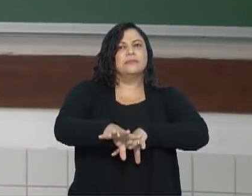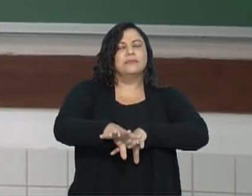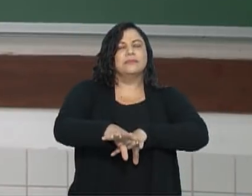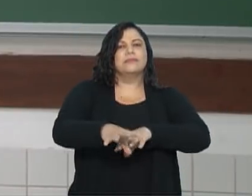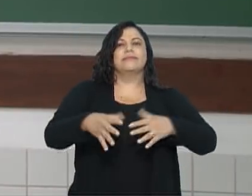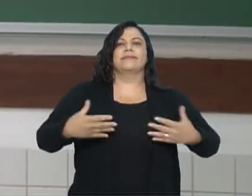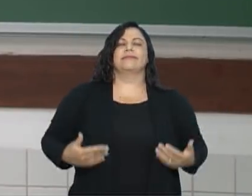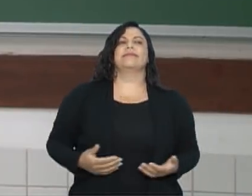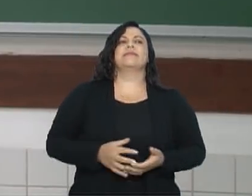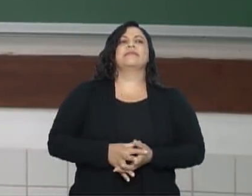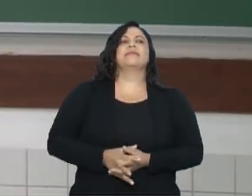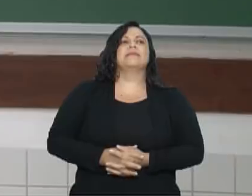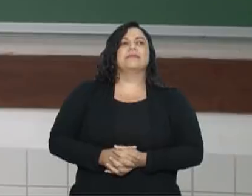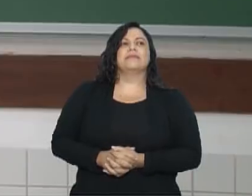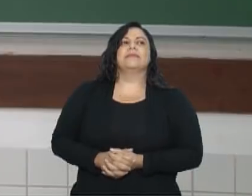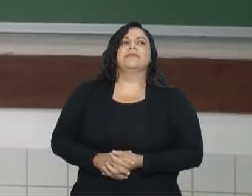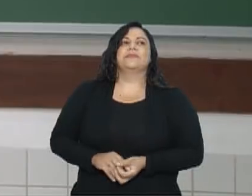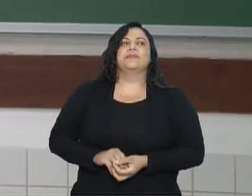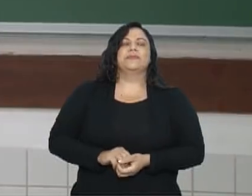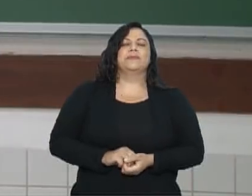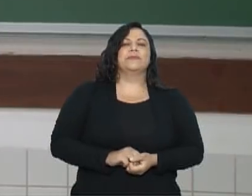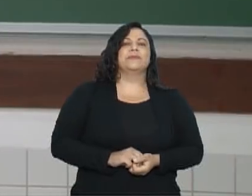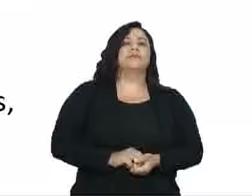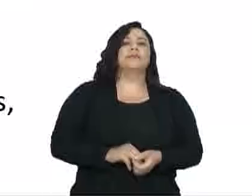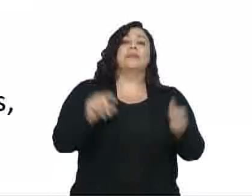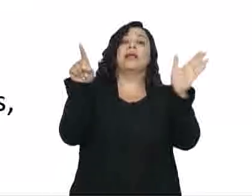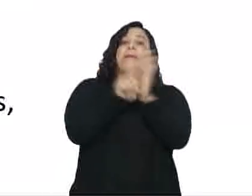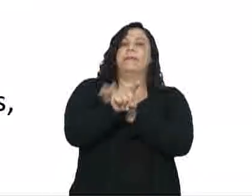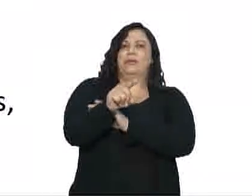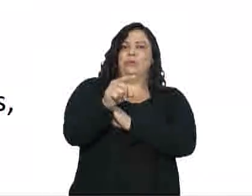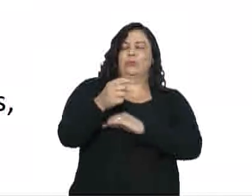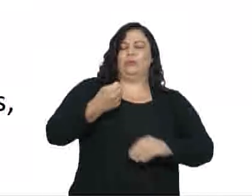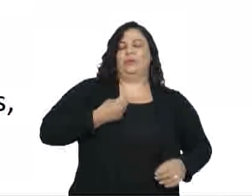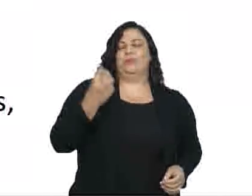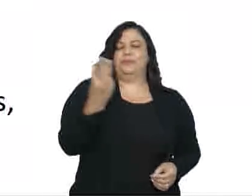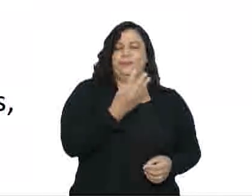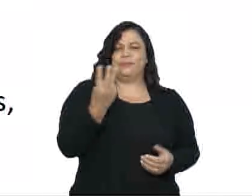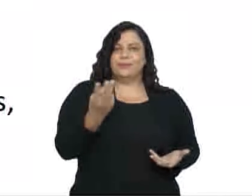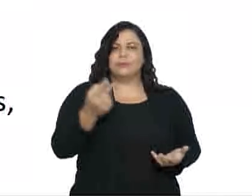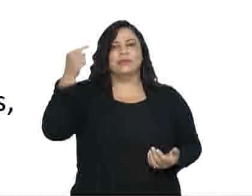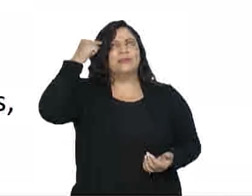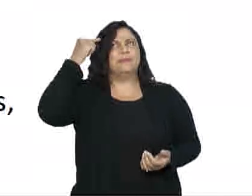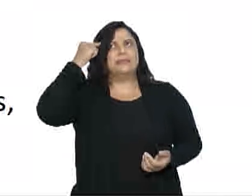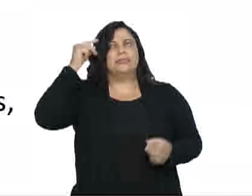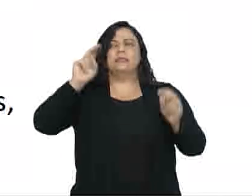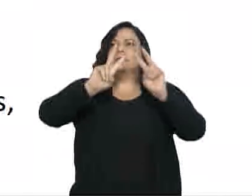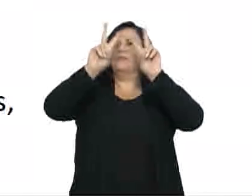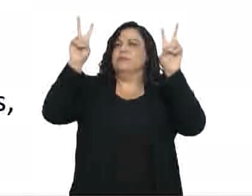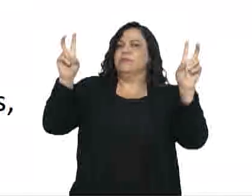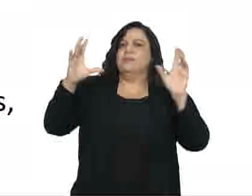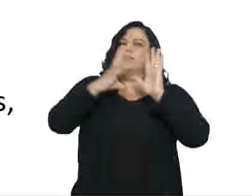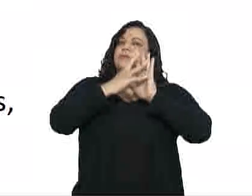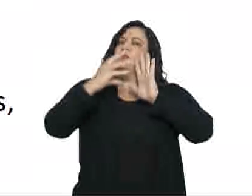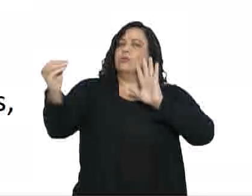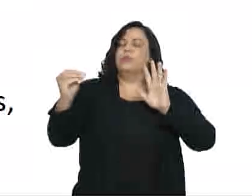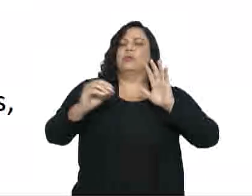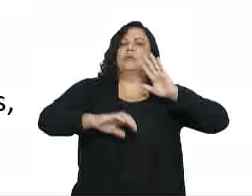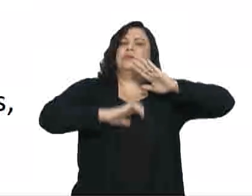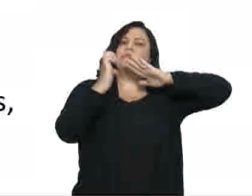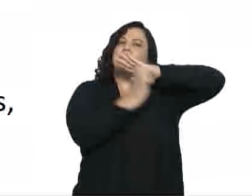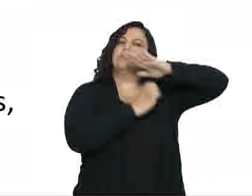situação. Sigamos. Agora mais um quiz para pensarmos sobre o assunto. Sobre o modelo de